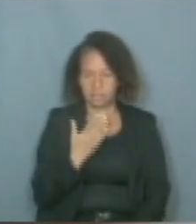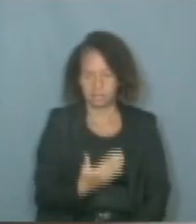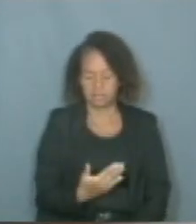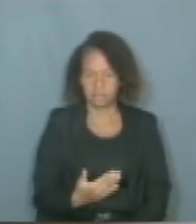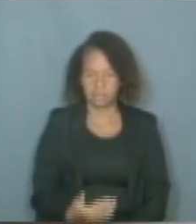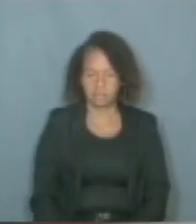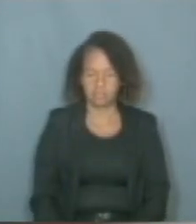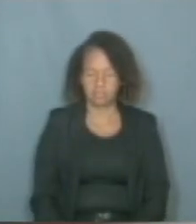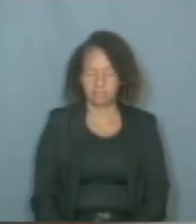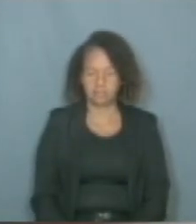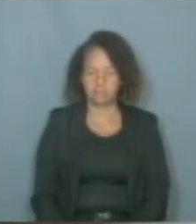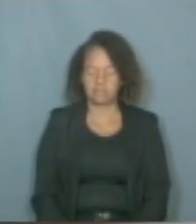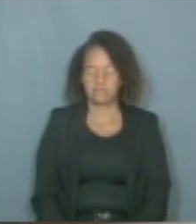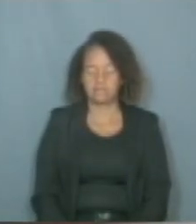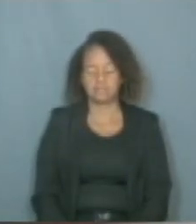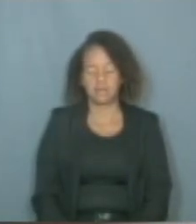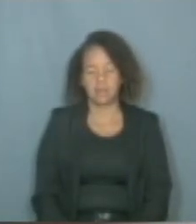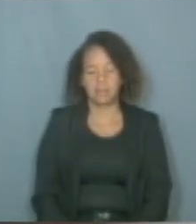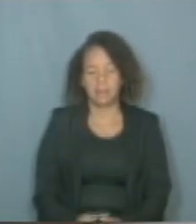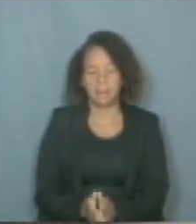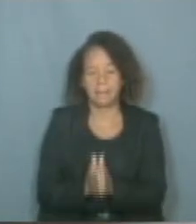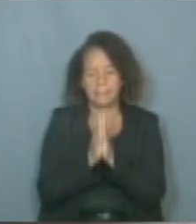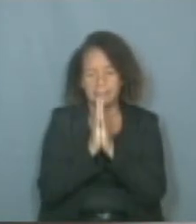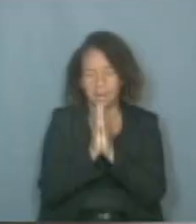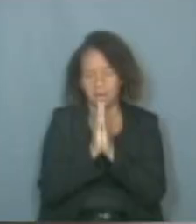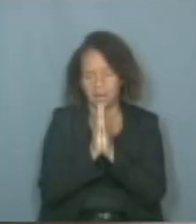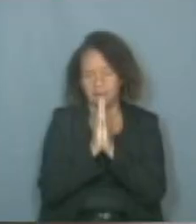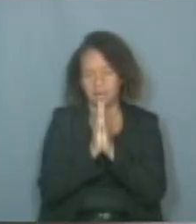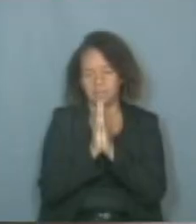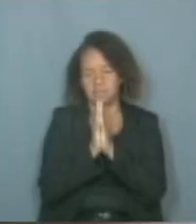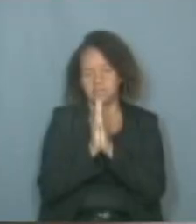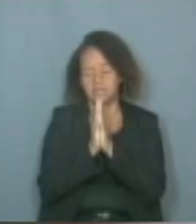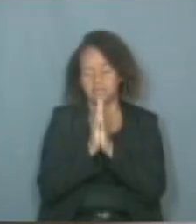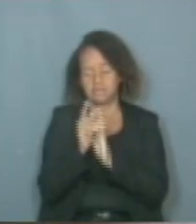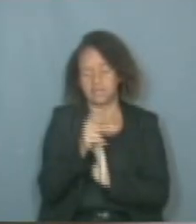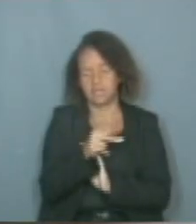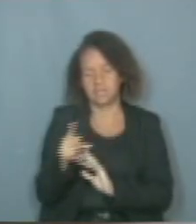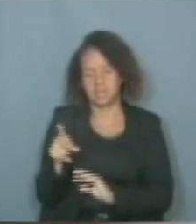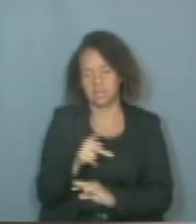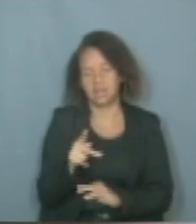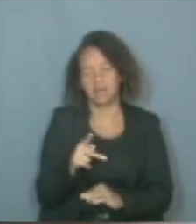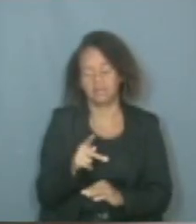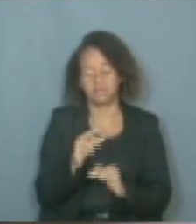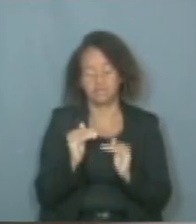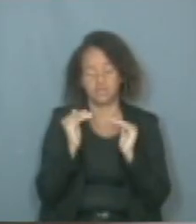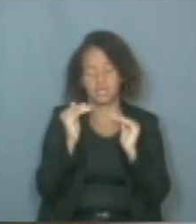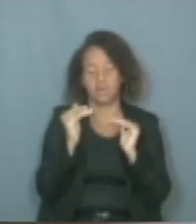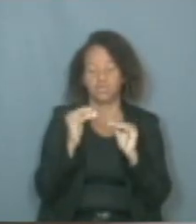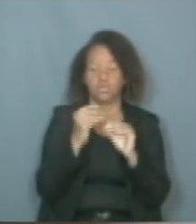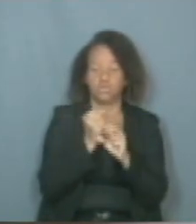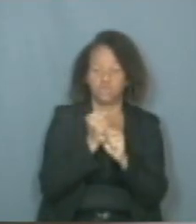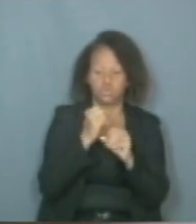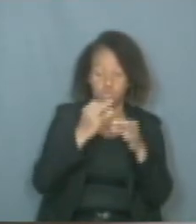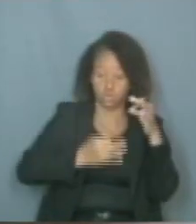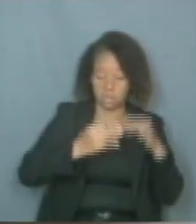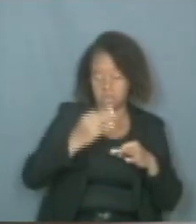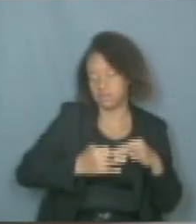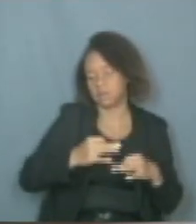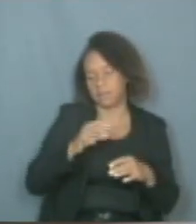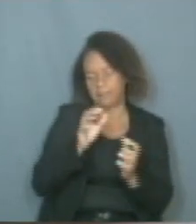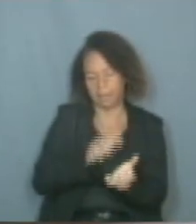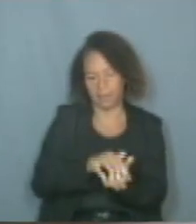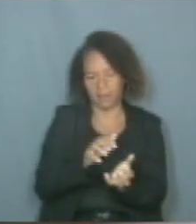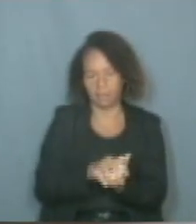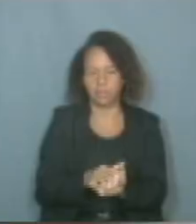pedido, é um apelo ao presidente do Tribunal de Justiça de Pernambuco para que